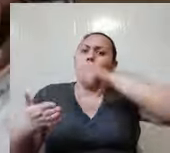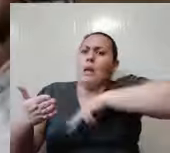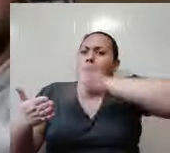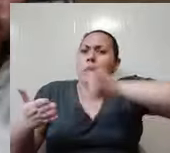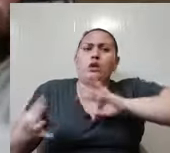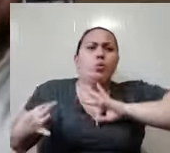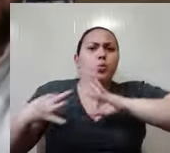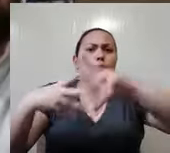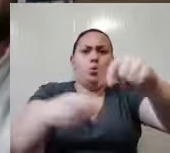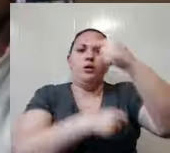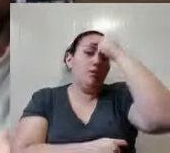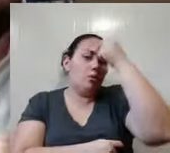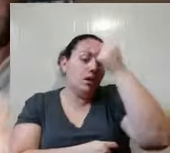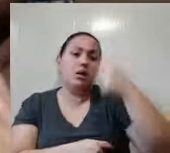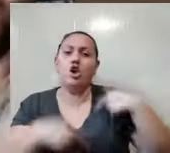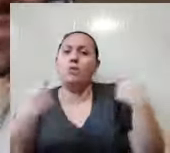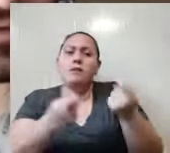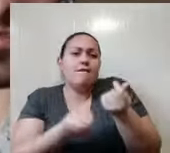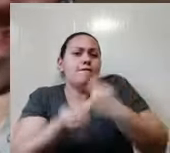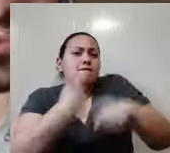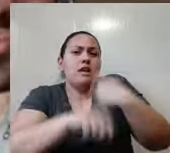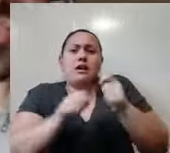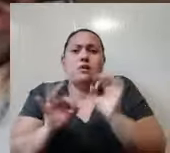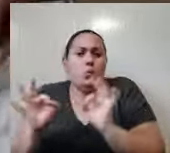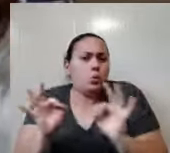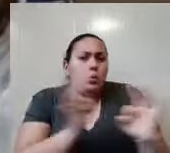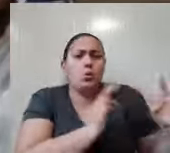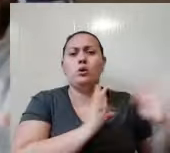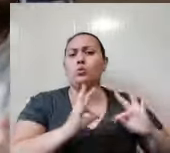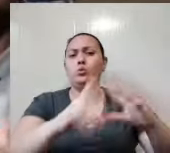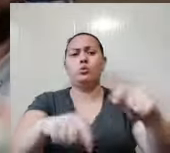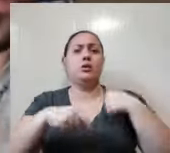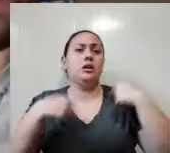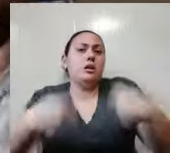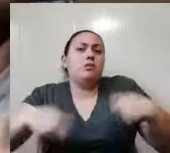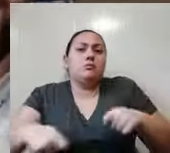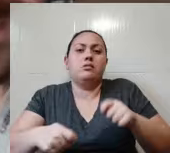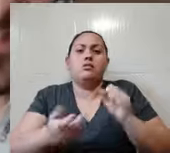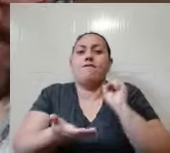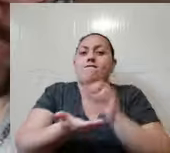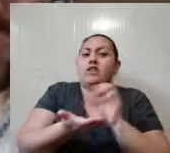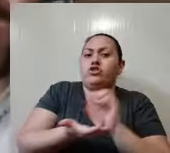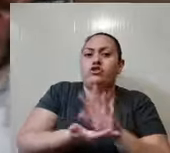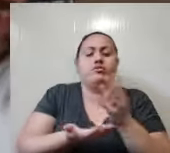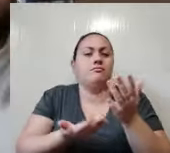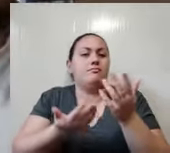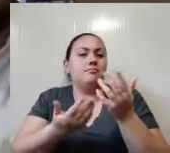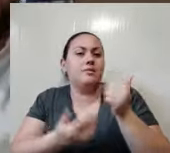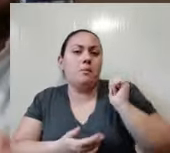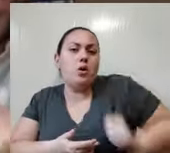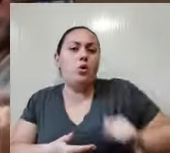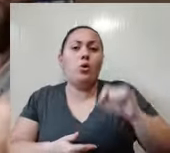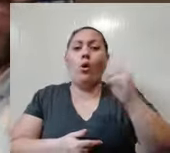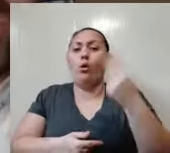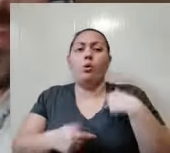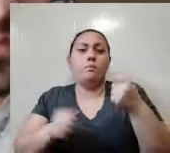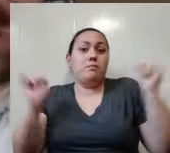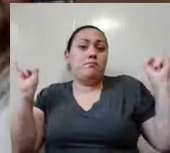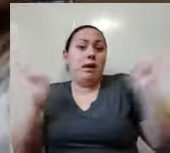casa que a gente tem que botar as leituras da faculdade em dia, que a gente tem que botar as finanças em dia, que a gente tem que apostar